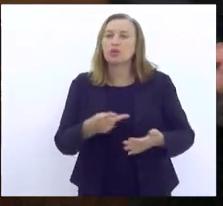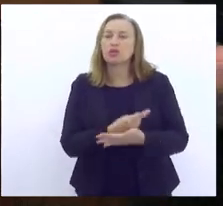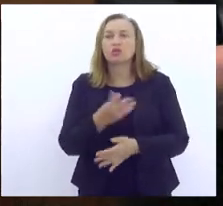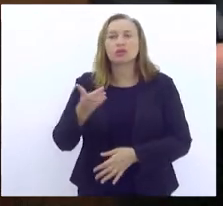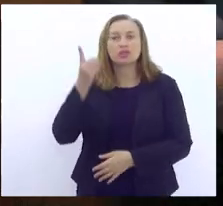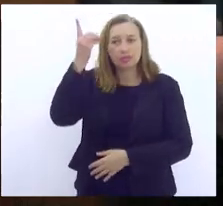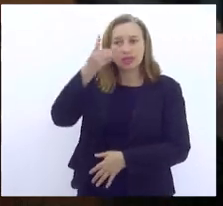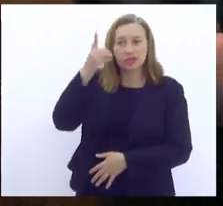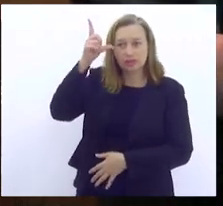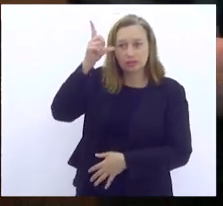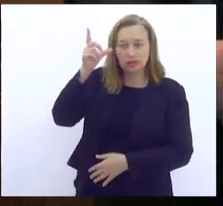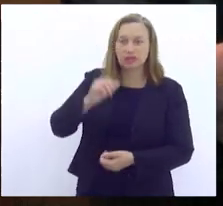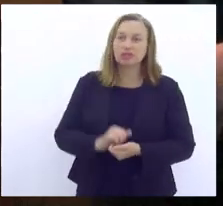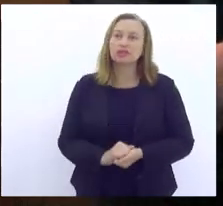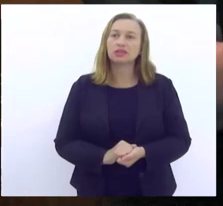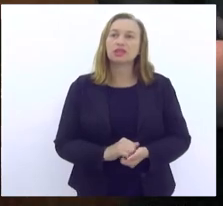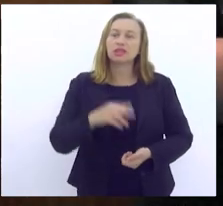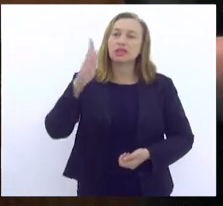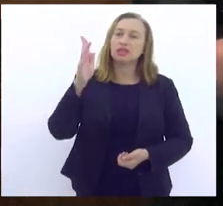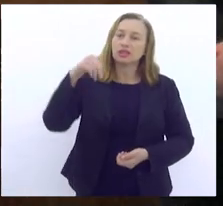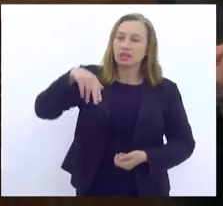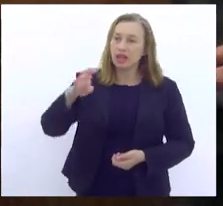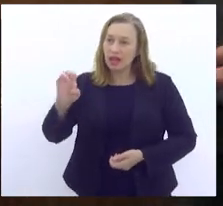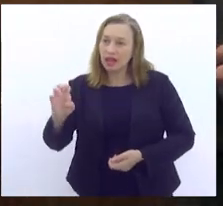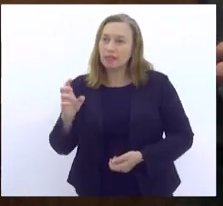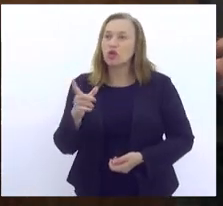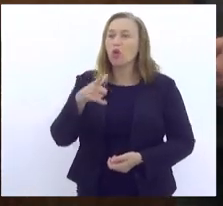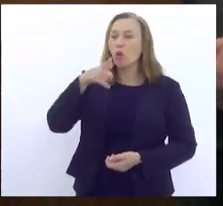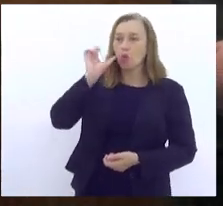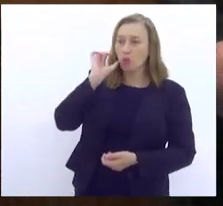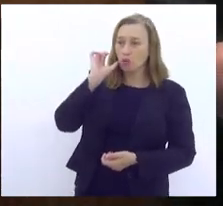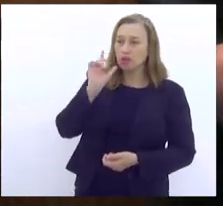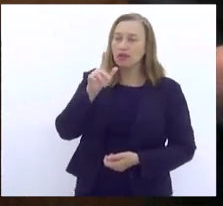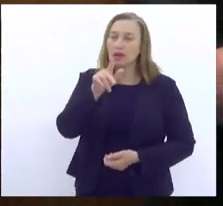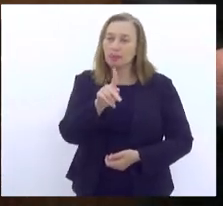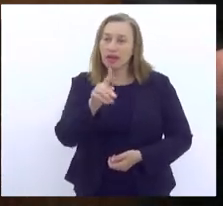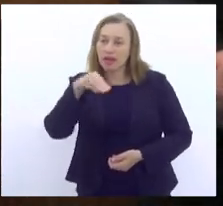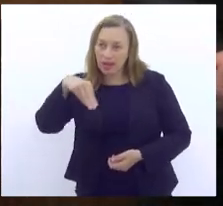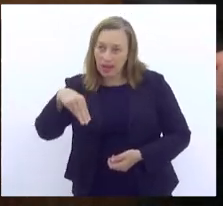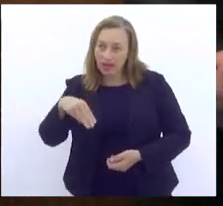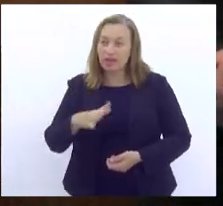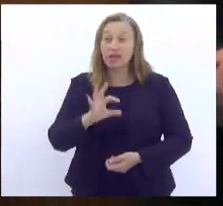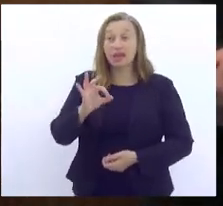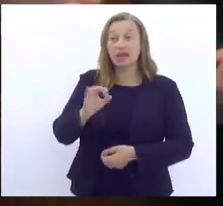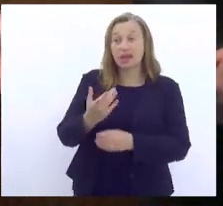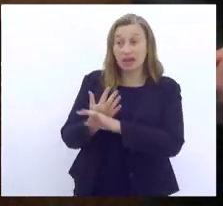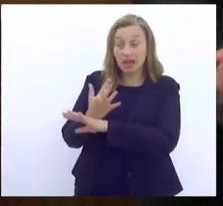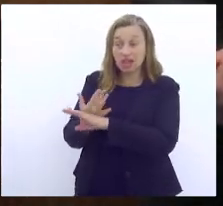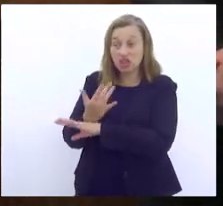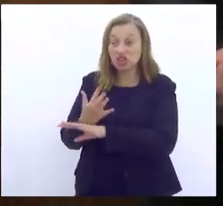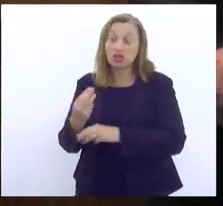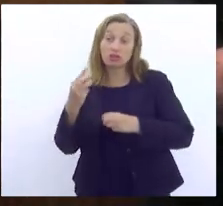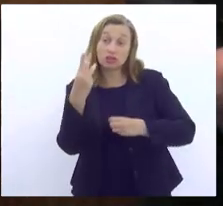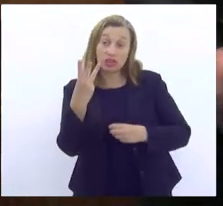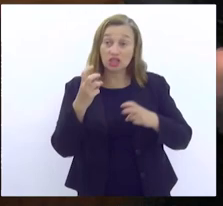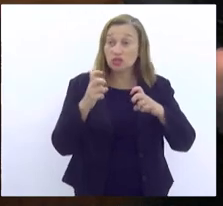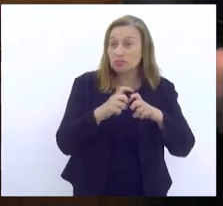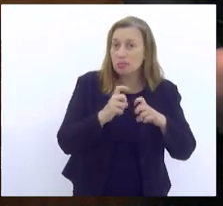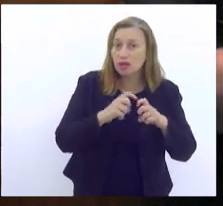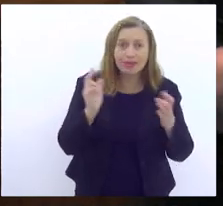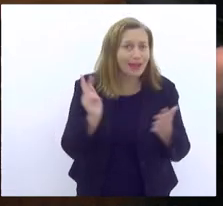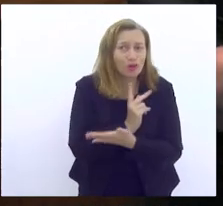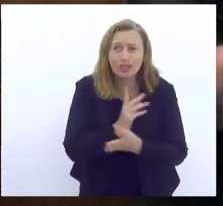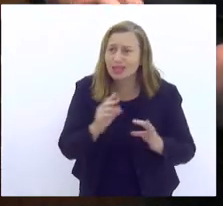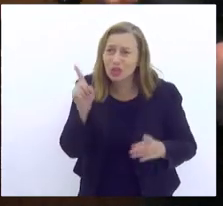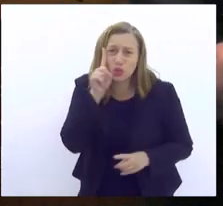deputada Lucinha, aconteceu com o Guilherme Delaroli ontem, aconteceu com o PM em Caxias, com os médicos. Mas isso está